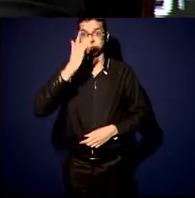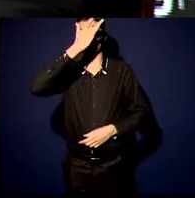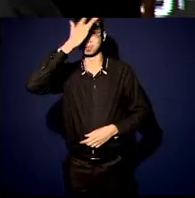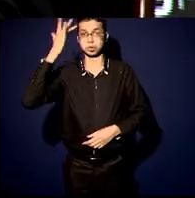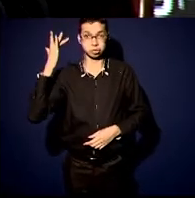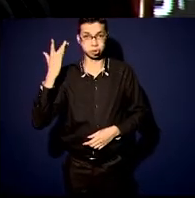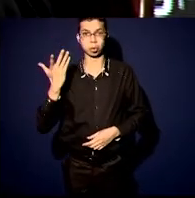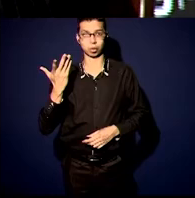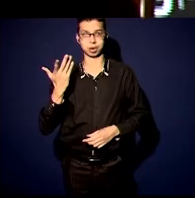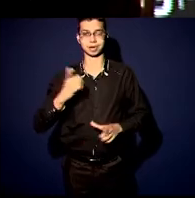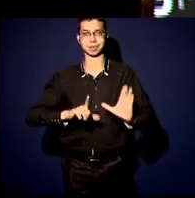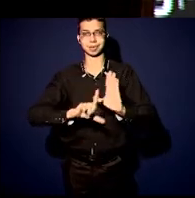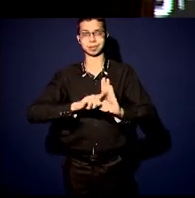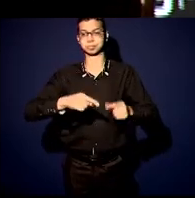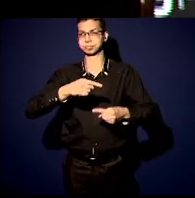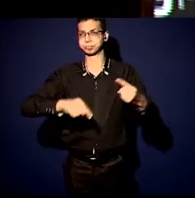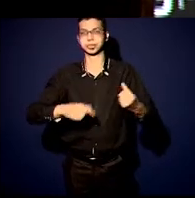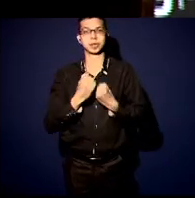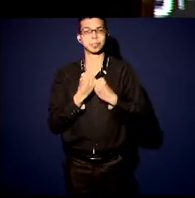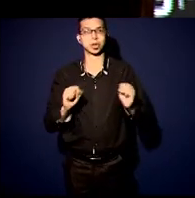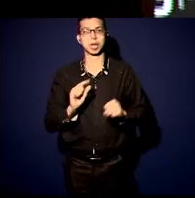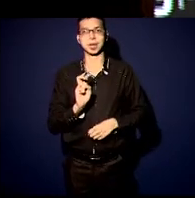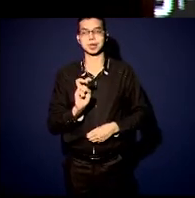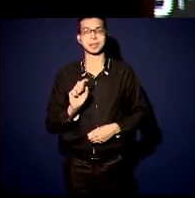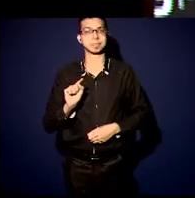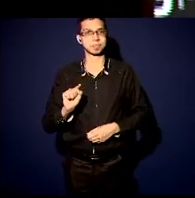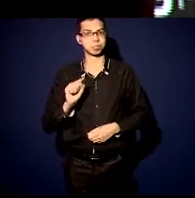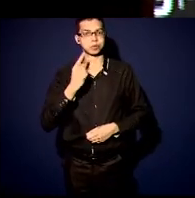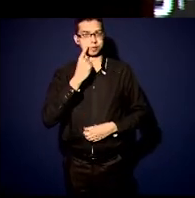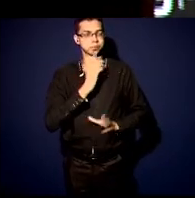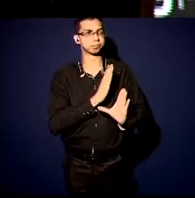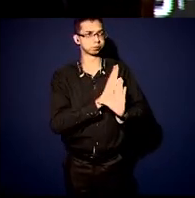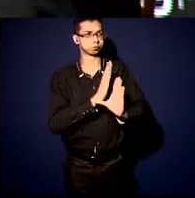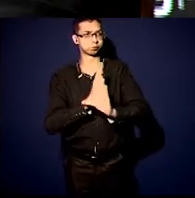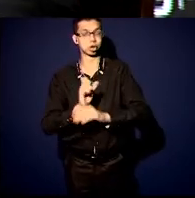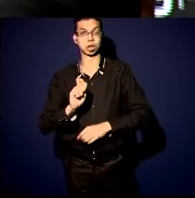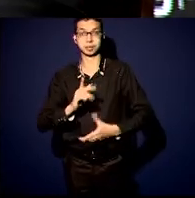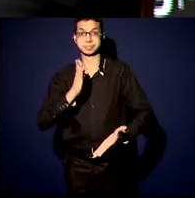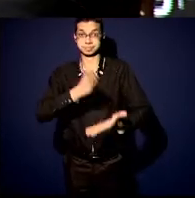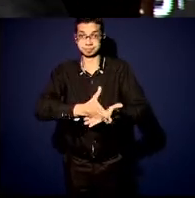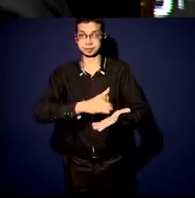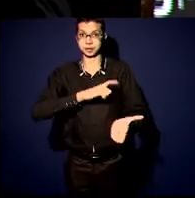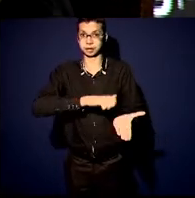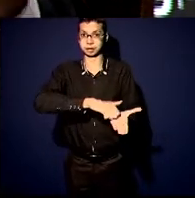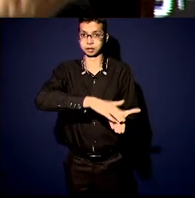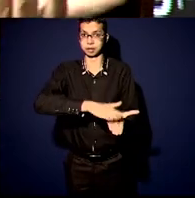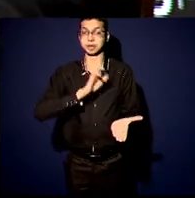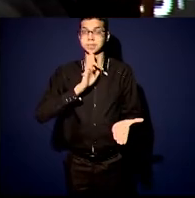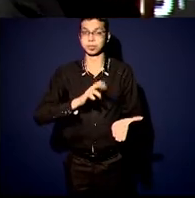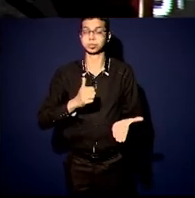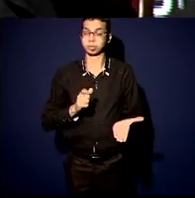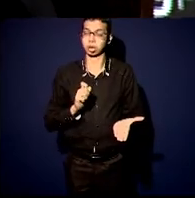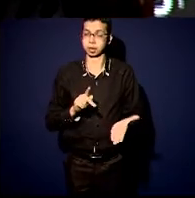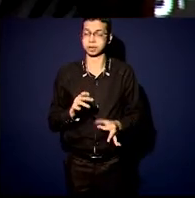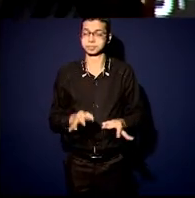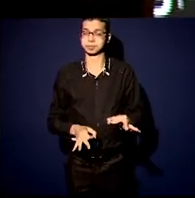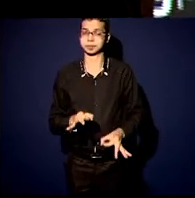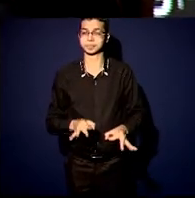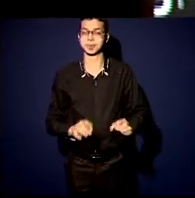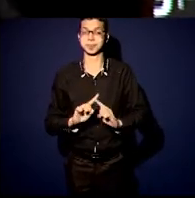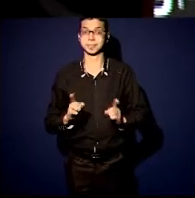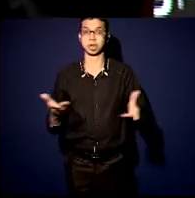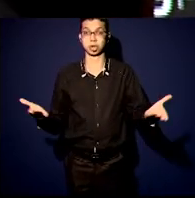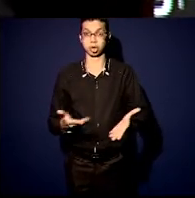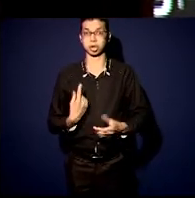é impossíveis estão sendo identificados vão responder inquérito enfim ações penais e tal agora nós temos estamos realizando